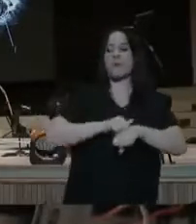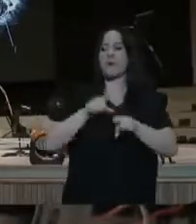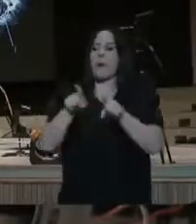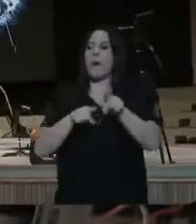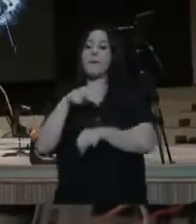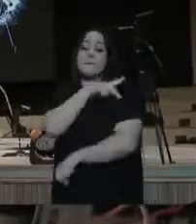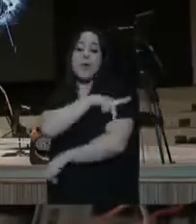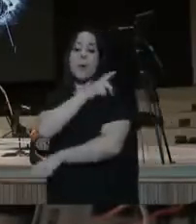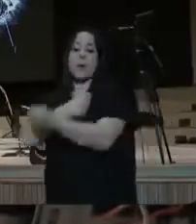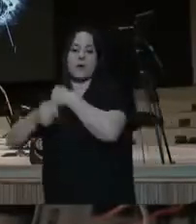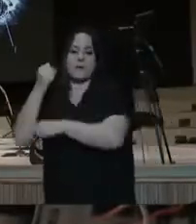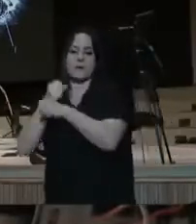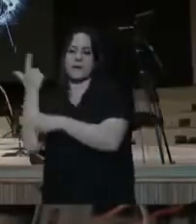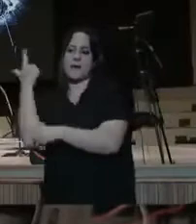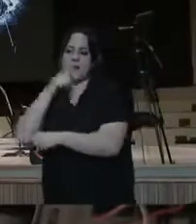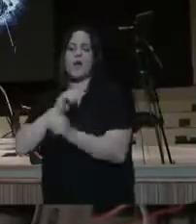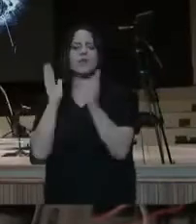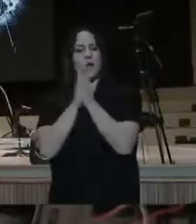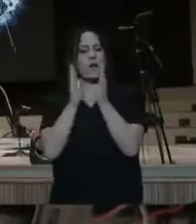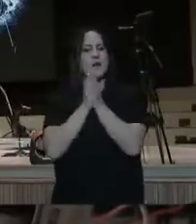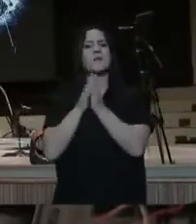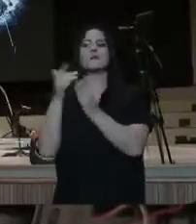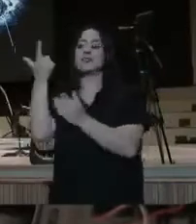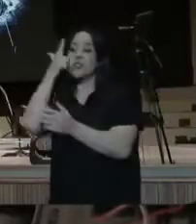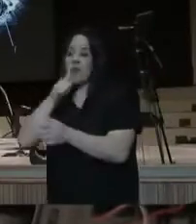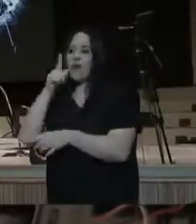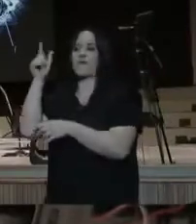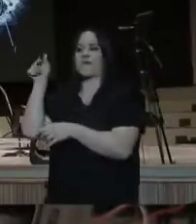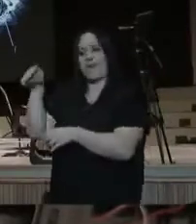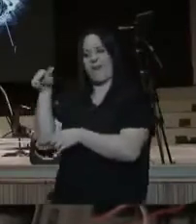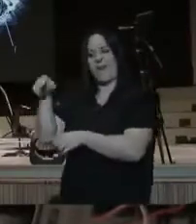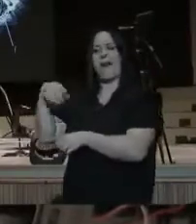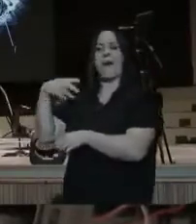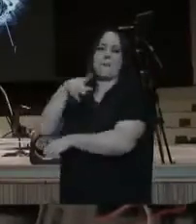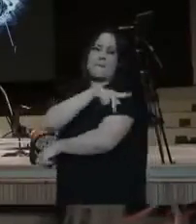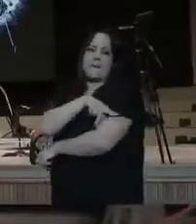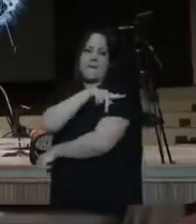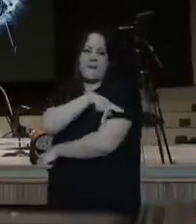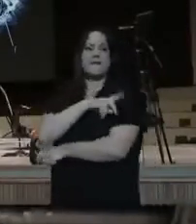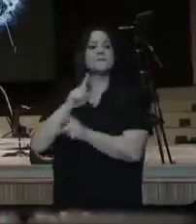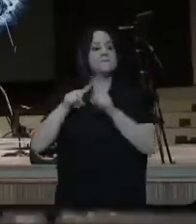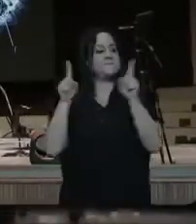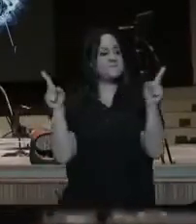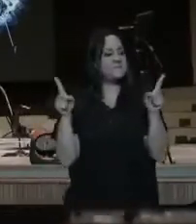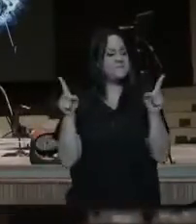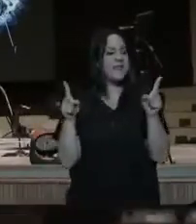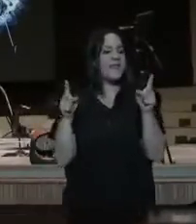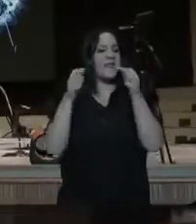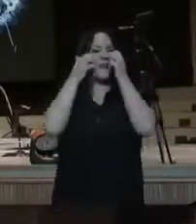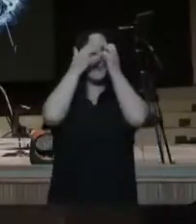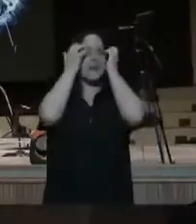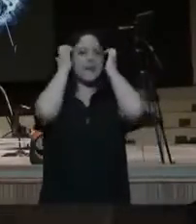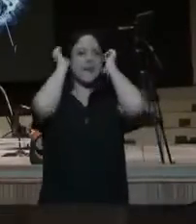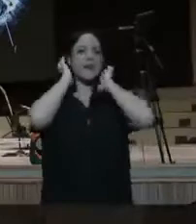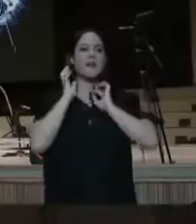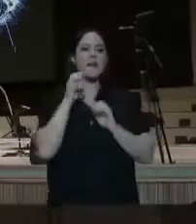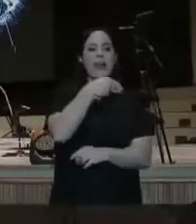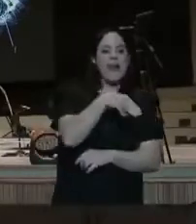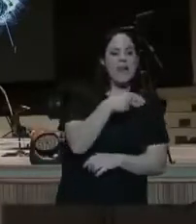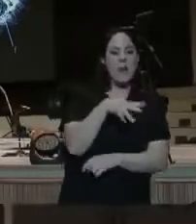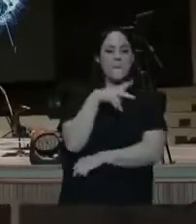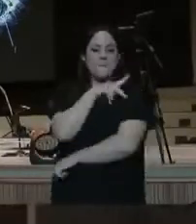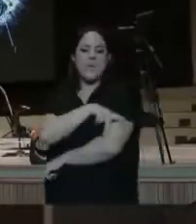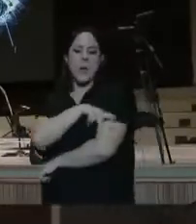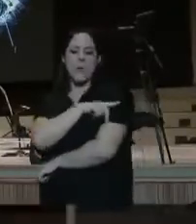ganhou no passado eu 'tô' olhando para ganhar de novo este ano mas a capital maranhense